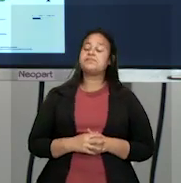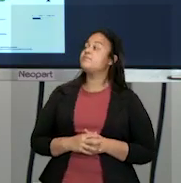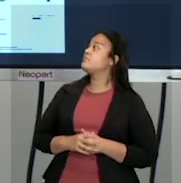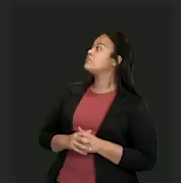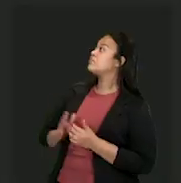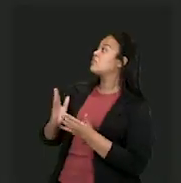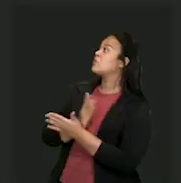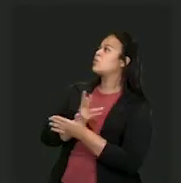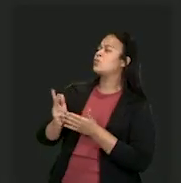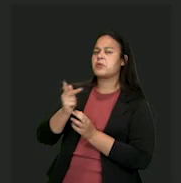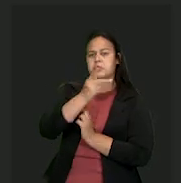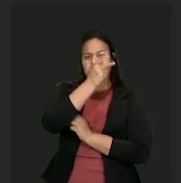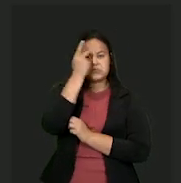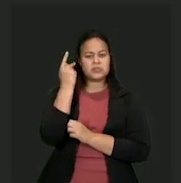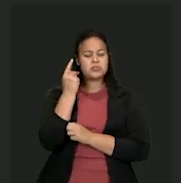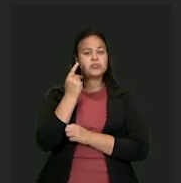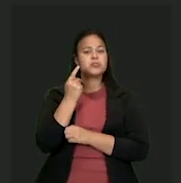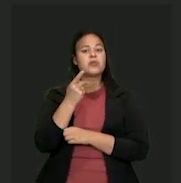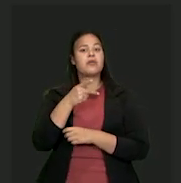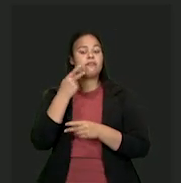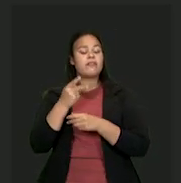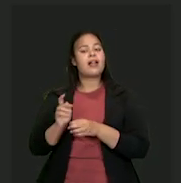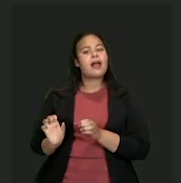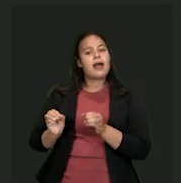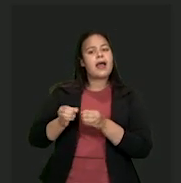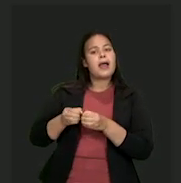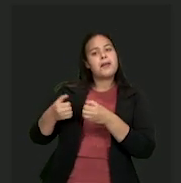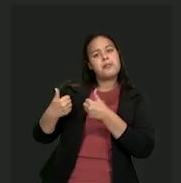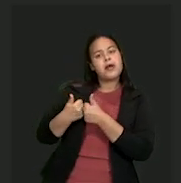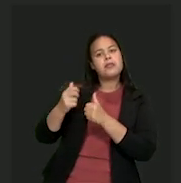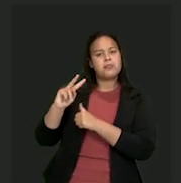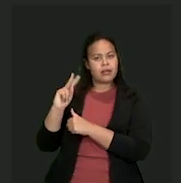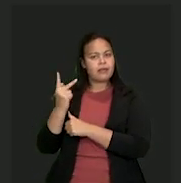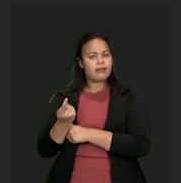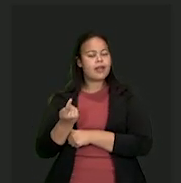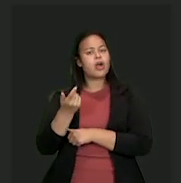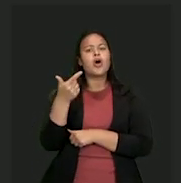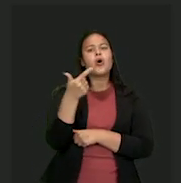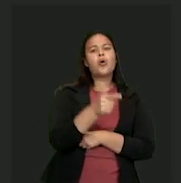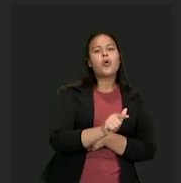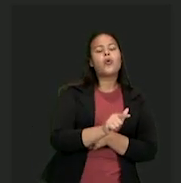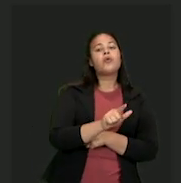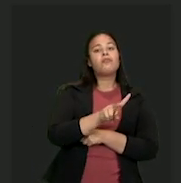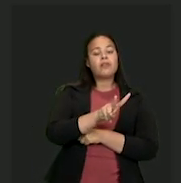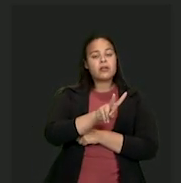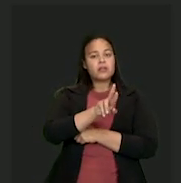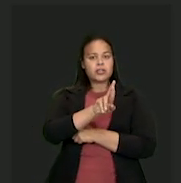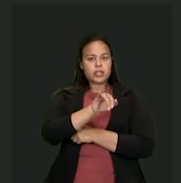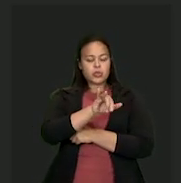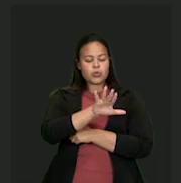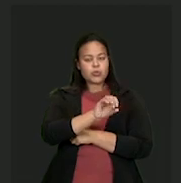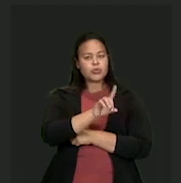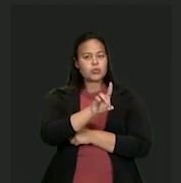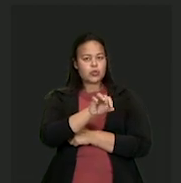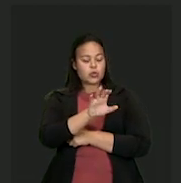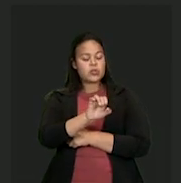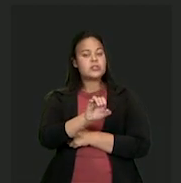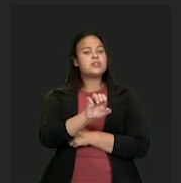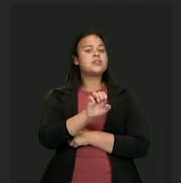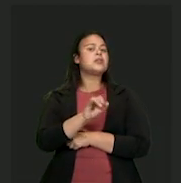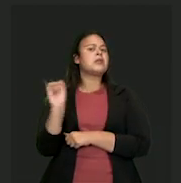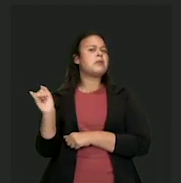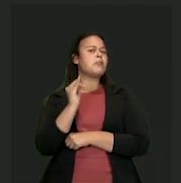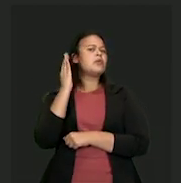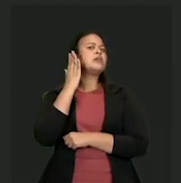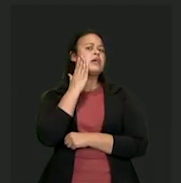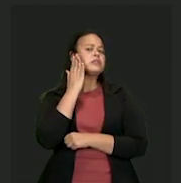Muitas pessoas dizem que moram na região metropolitana de Belo Horizonte, outras que moram no Vale do Rio Doce, mas o importante é saber